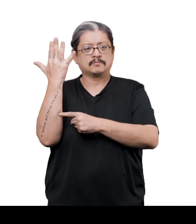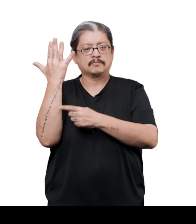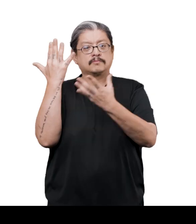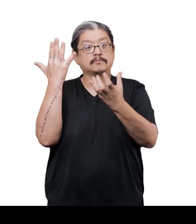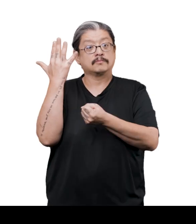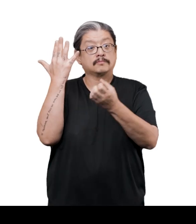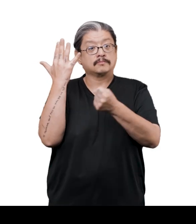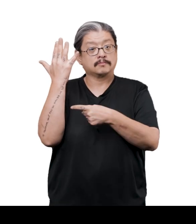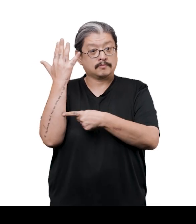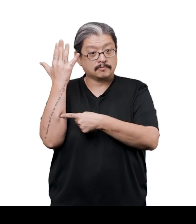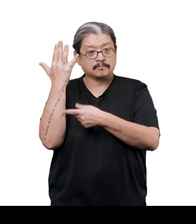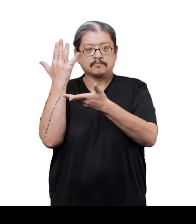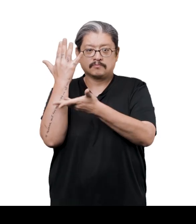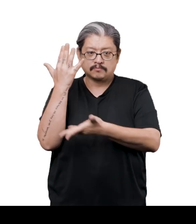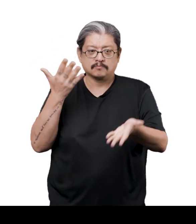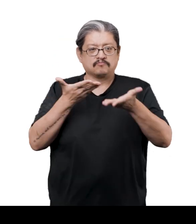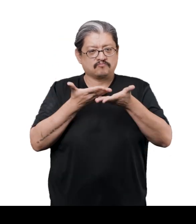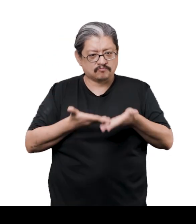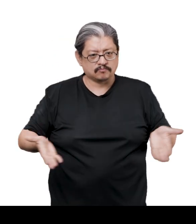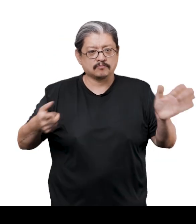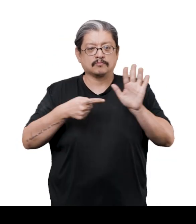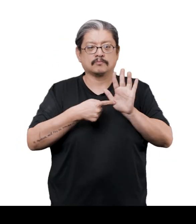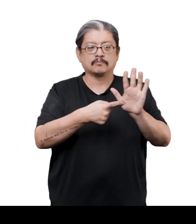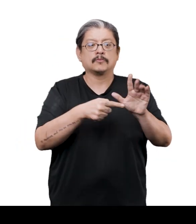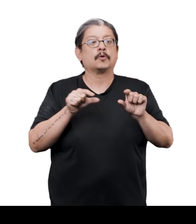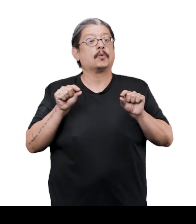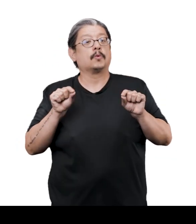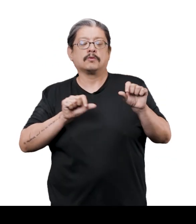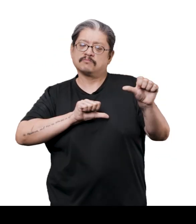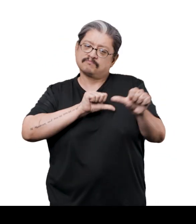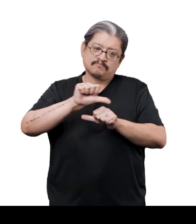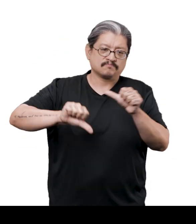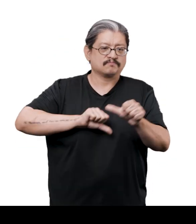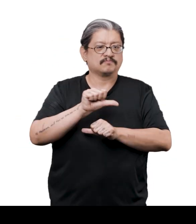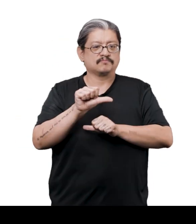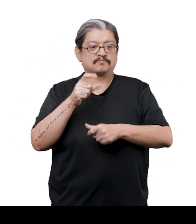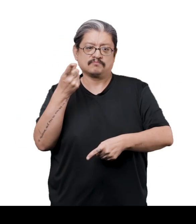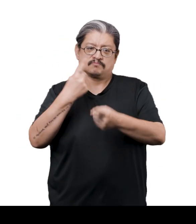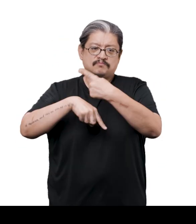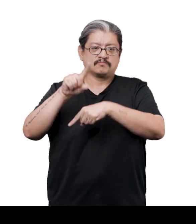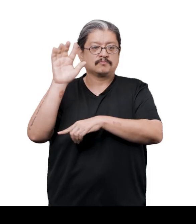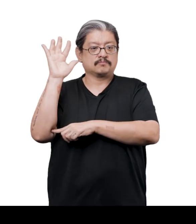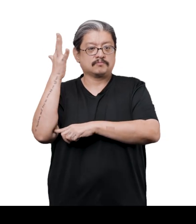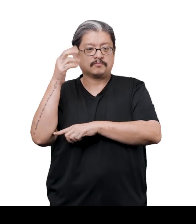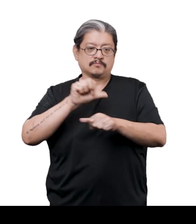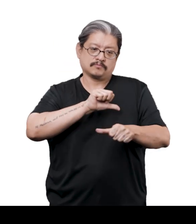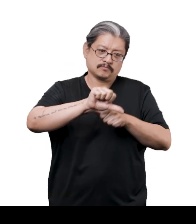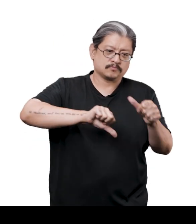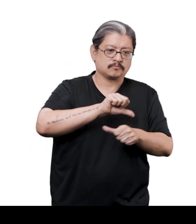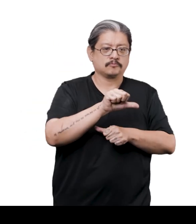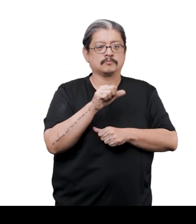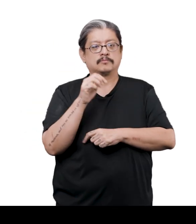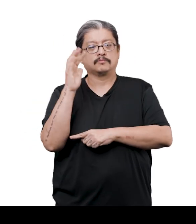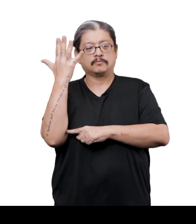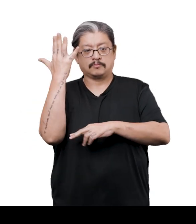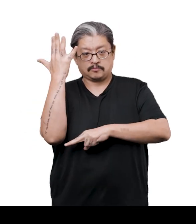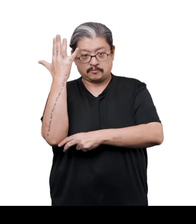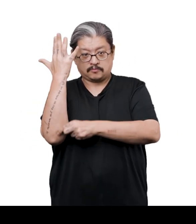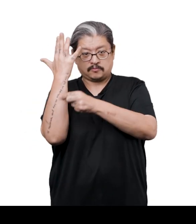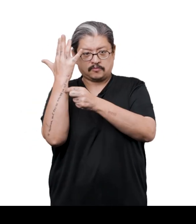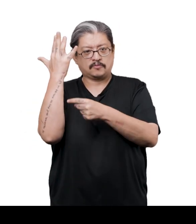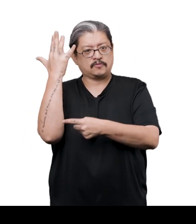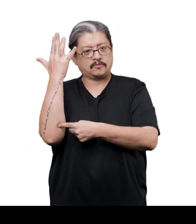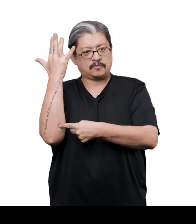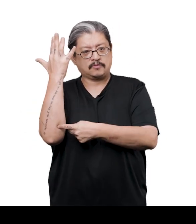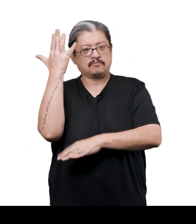elementos brancos que atravessam a composição revelam camadas de transformação, da árvore ao tronco, do tronco